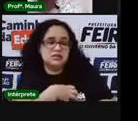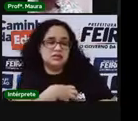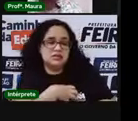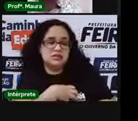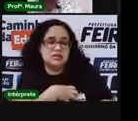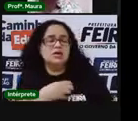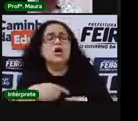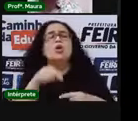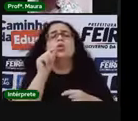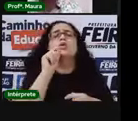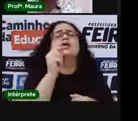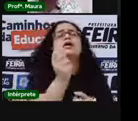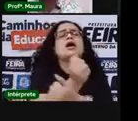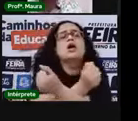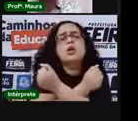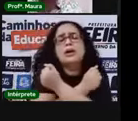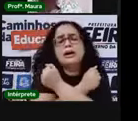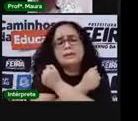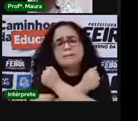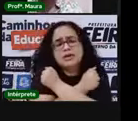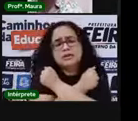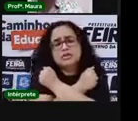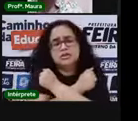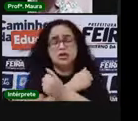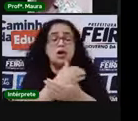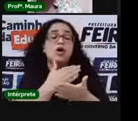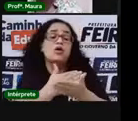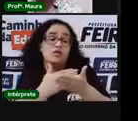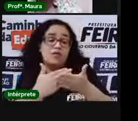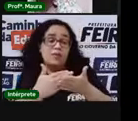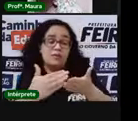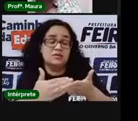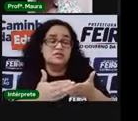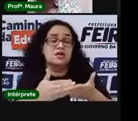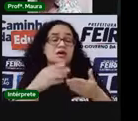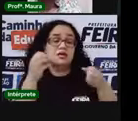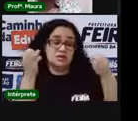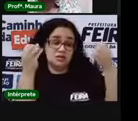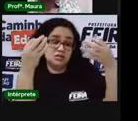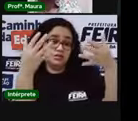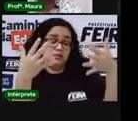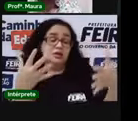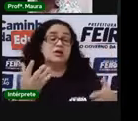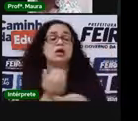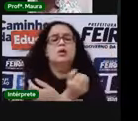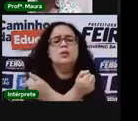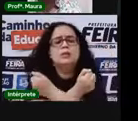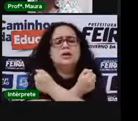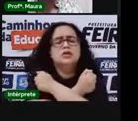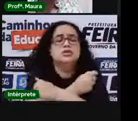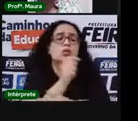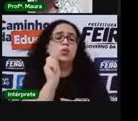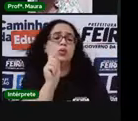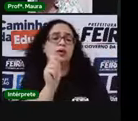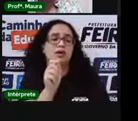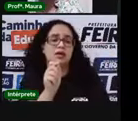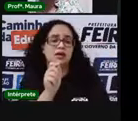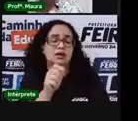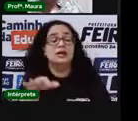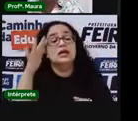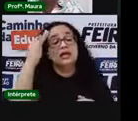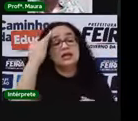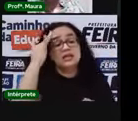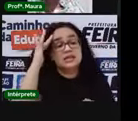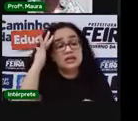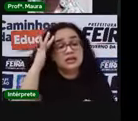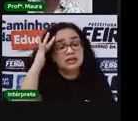que é abraço para a gente? Vamos começar falando dele. O que é esse abraço para a gente compreender o que